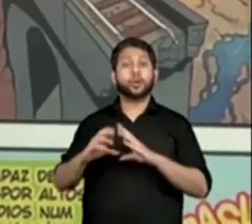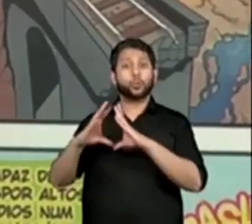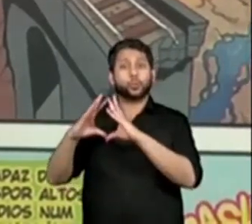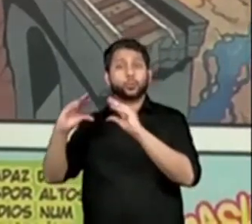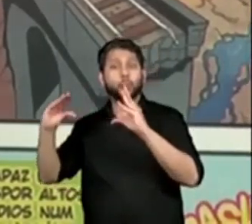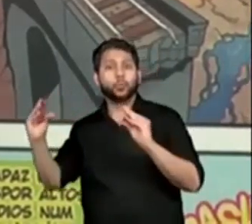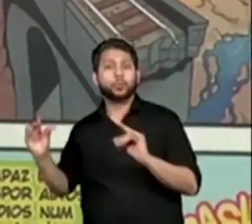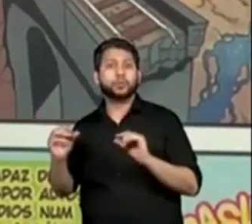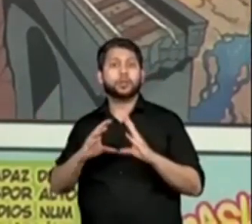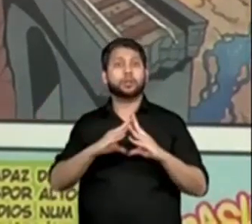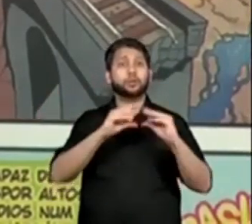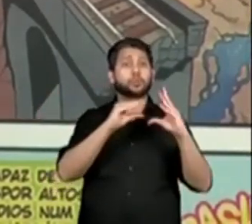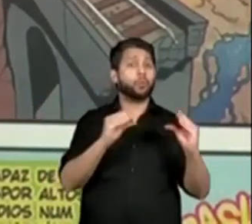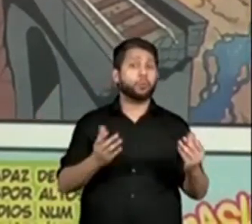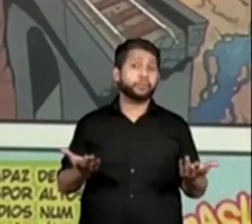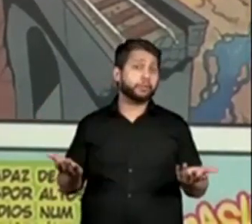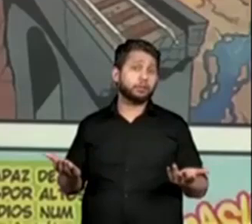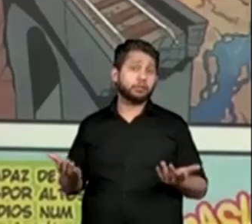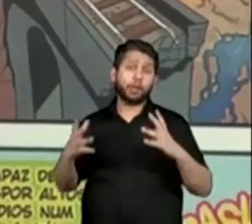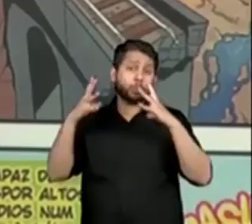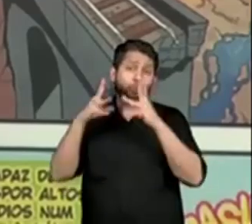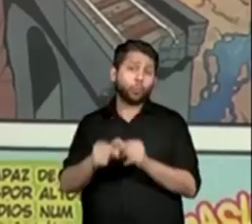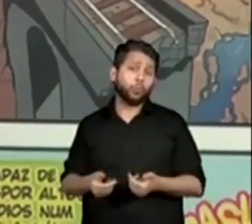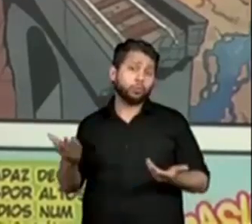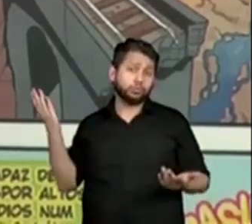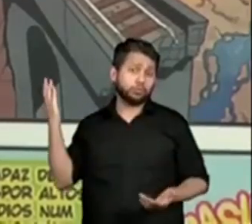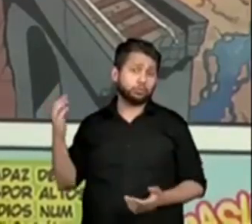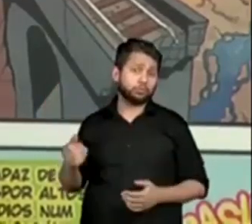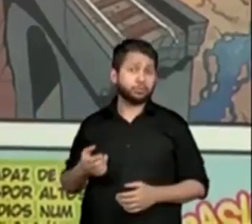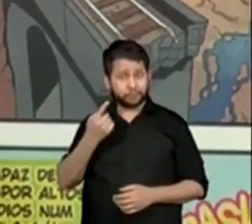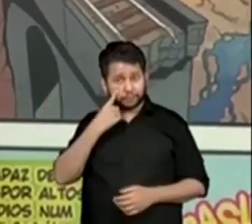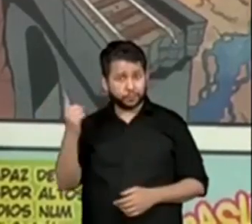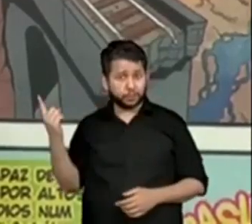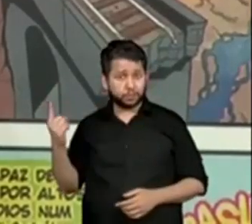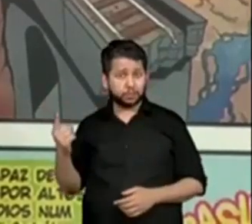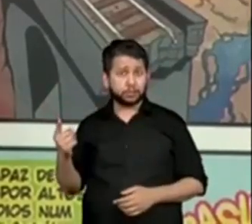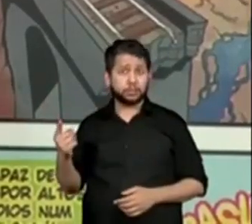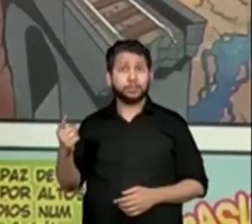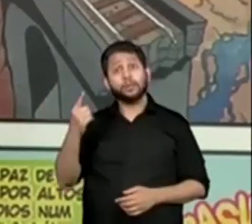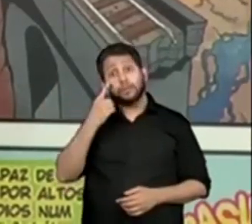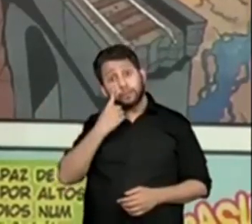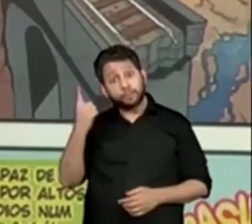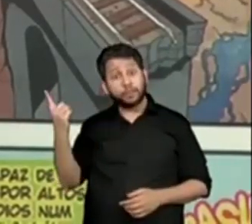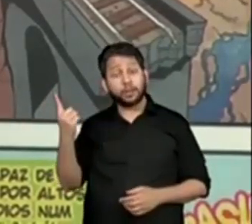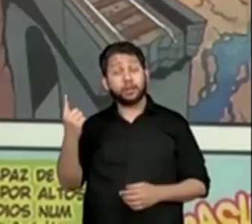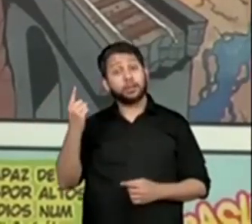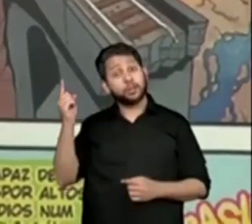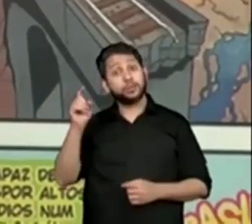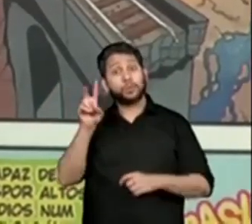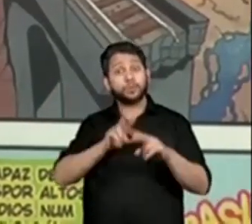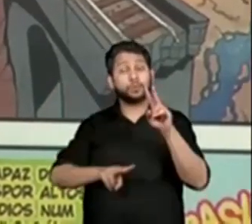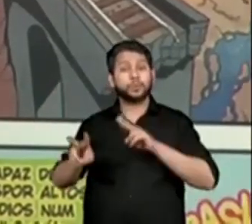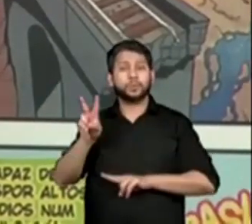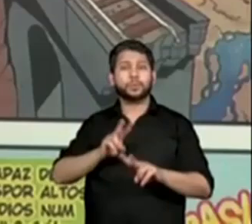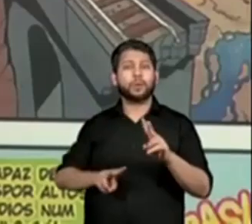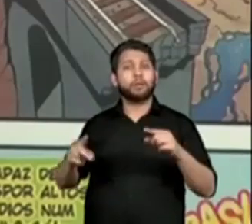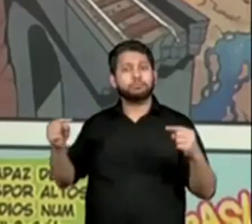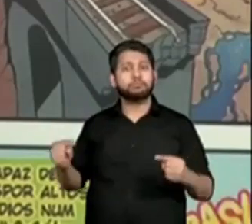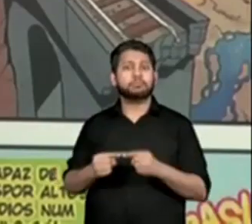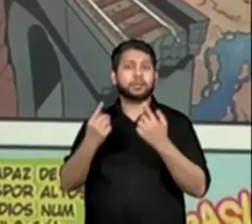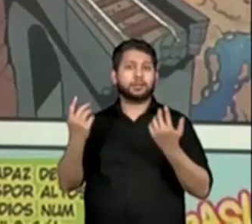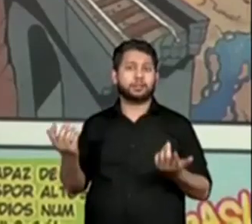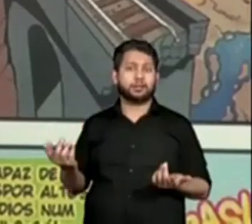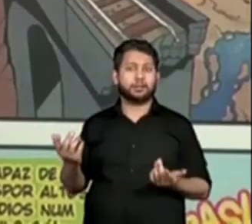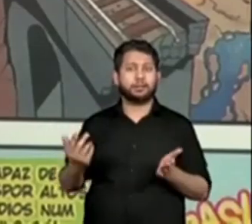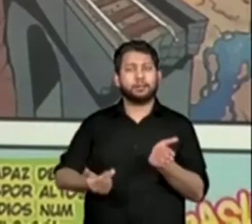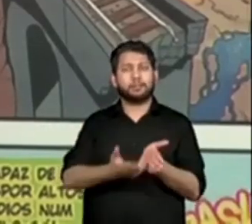nuvens. Praticamente, se eu quero que vocês notem, como a tirinha é visual. Eu tenho